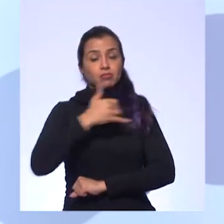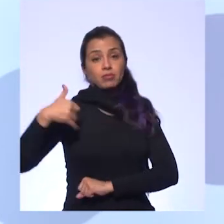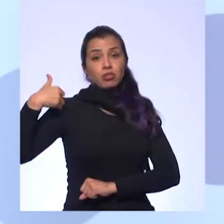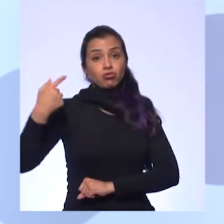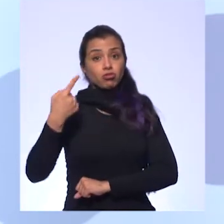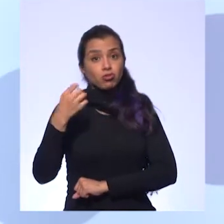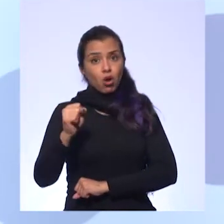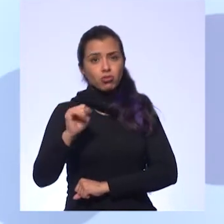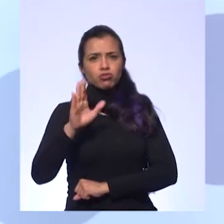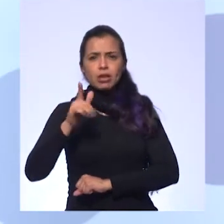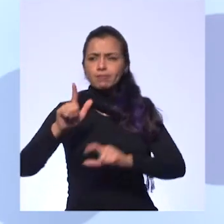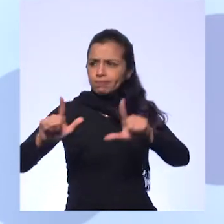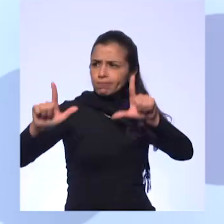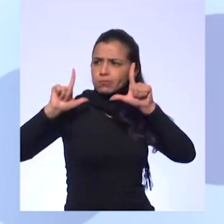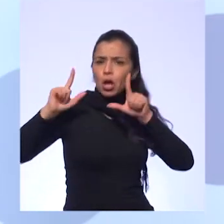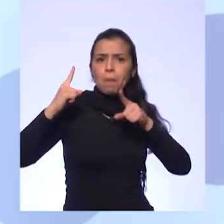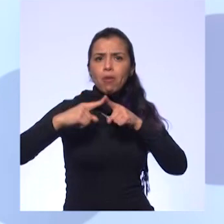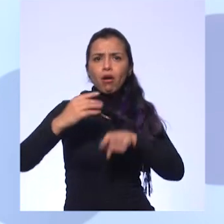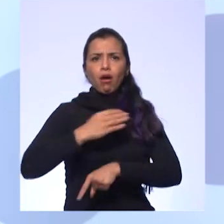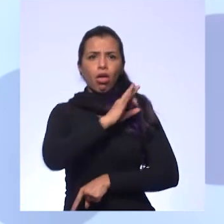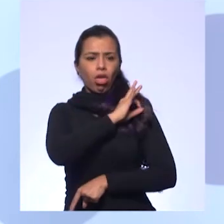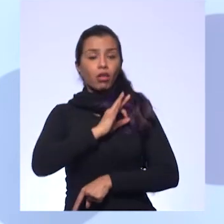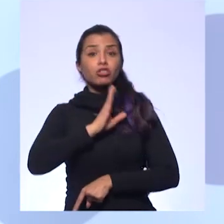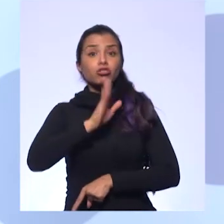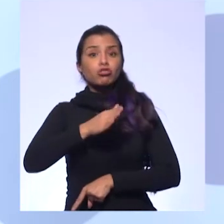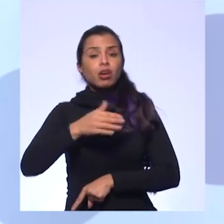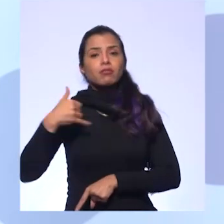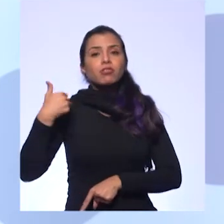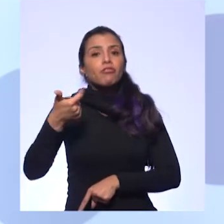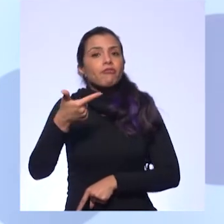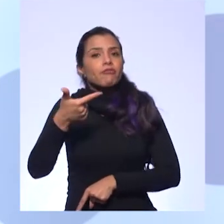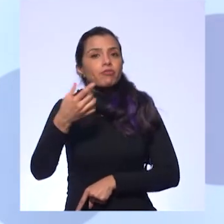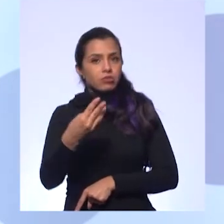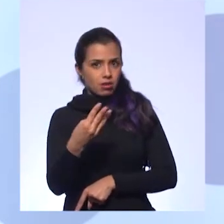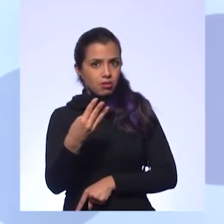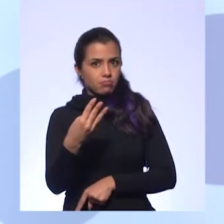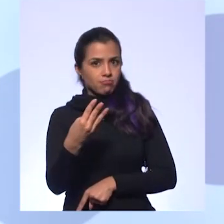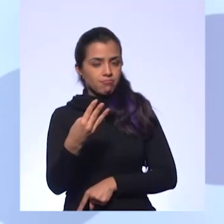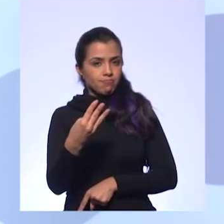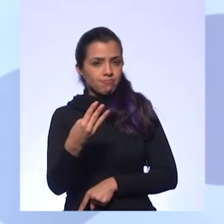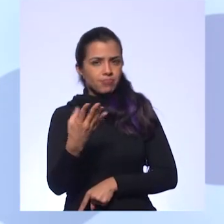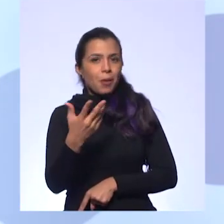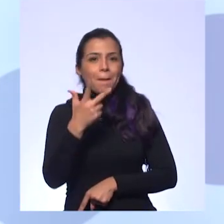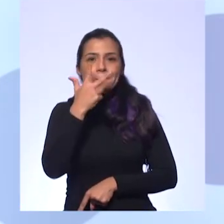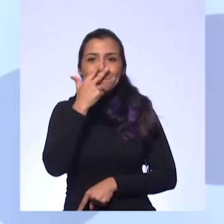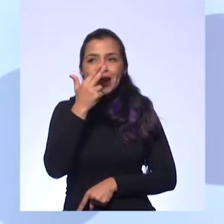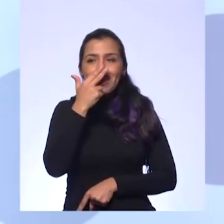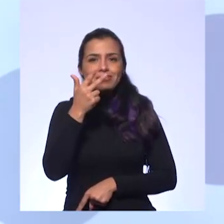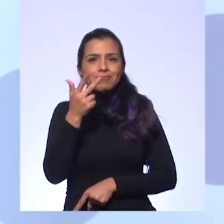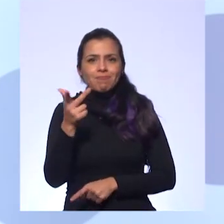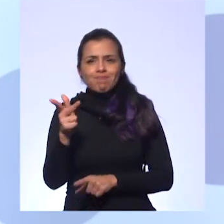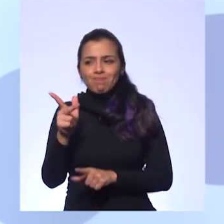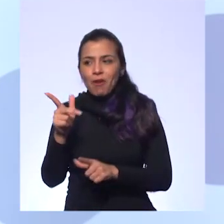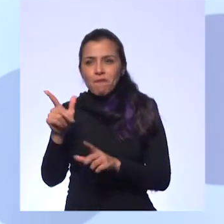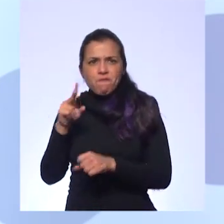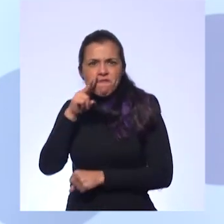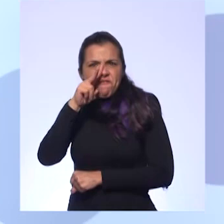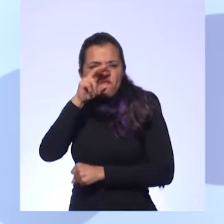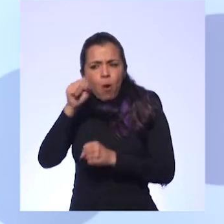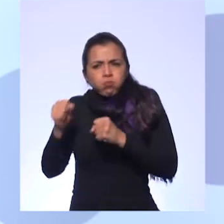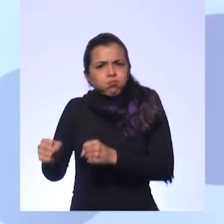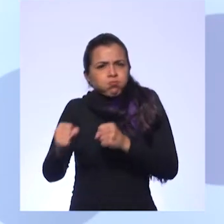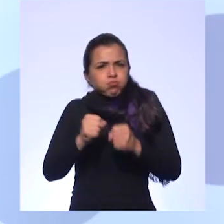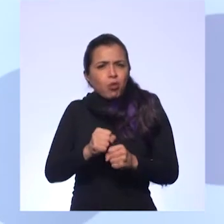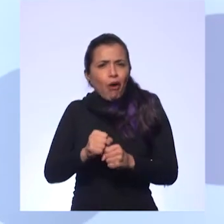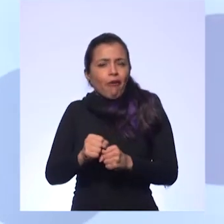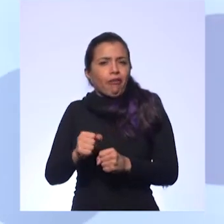destaca a ponto de se tornar general com apenas 23. Então, era como se fosse um exército invencível. Quando Napoleão Bonaparte vem com